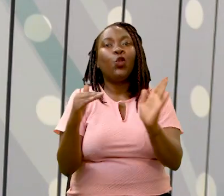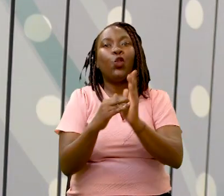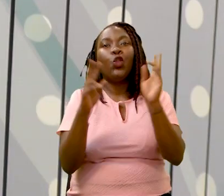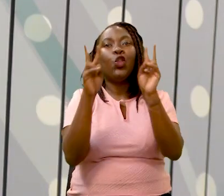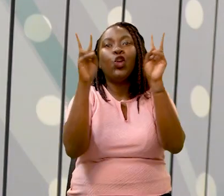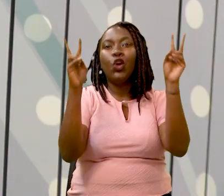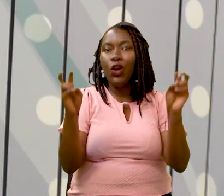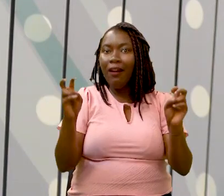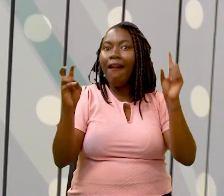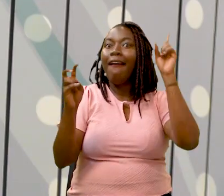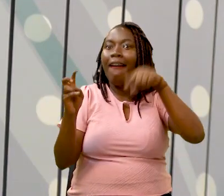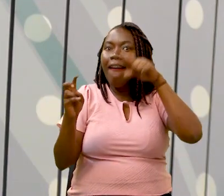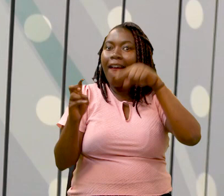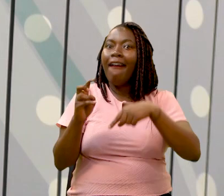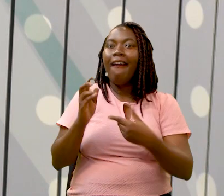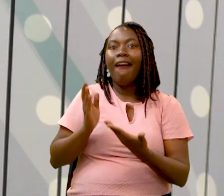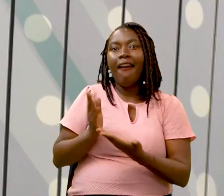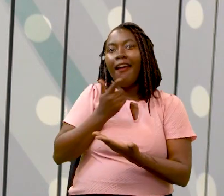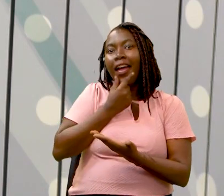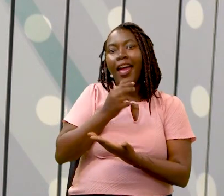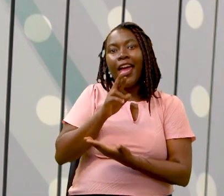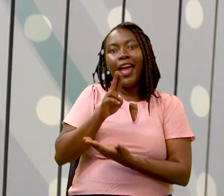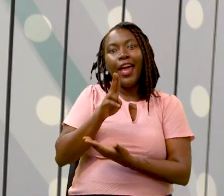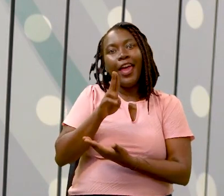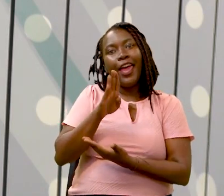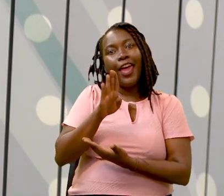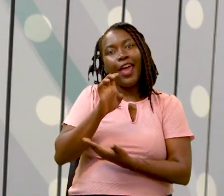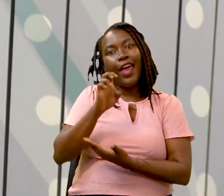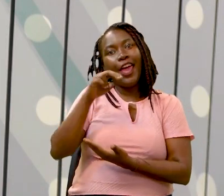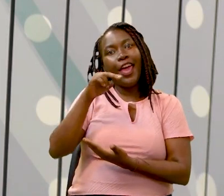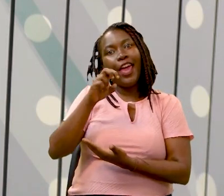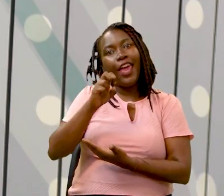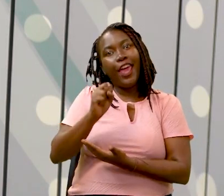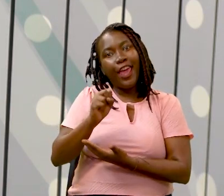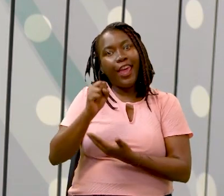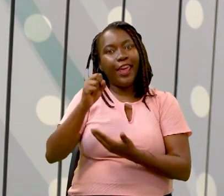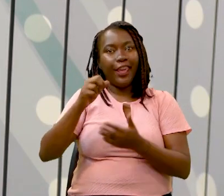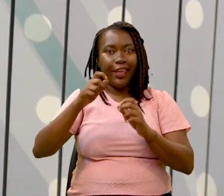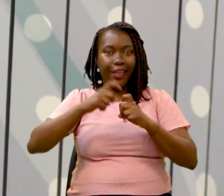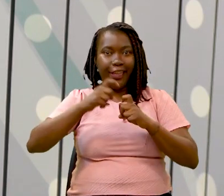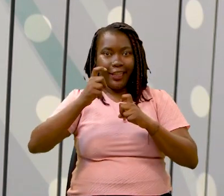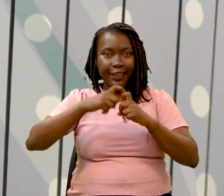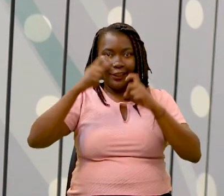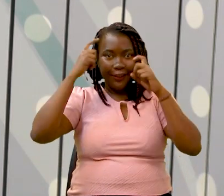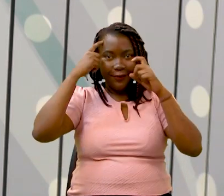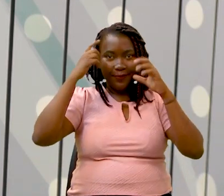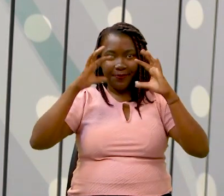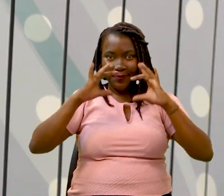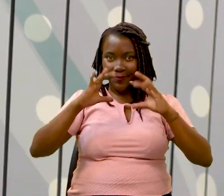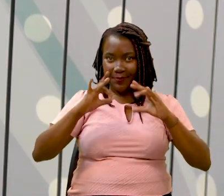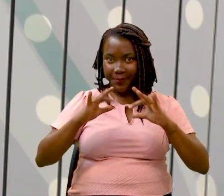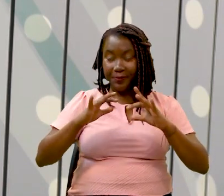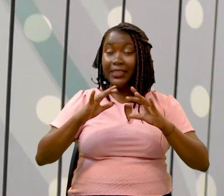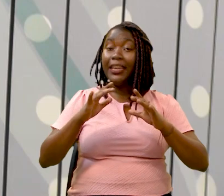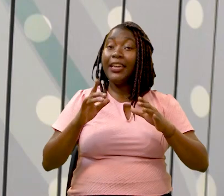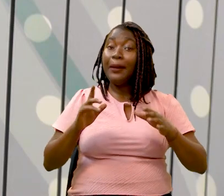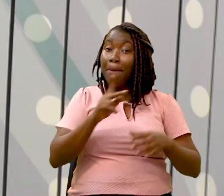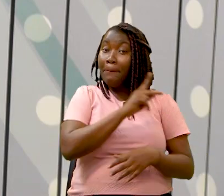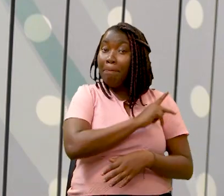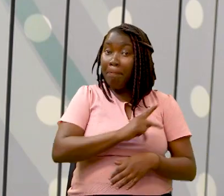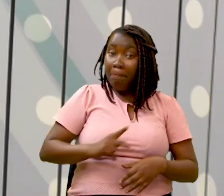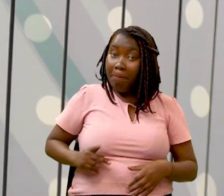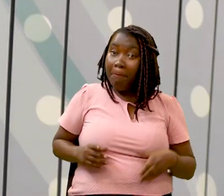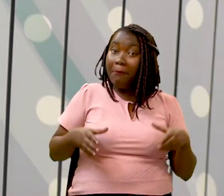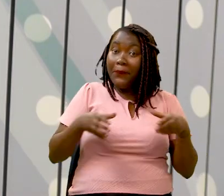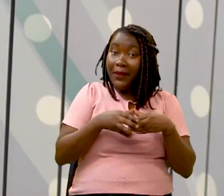esse assunto é o Rubens Gagliardi. Ele é neurologista e presidente da Associação Paulista